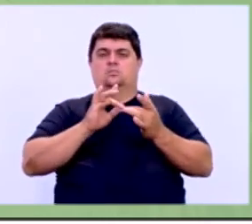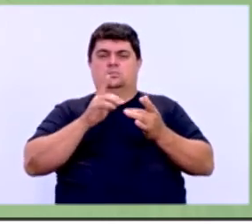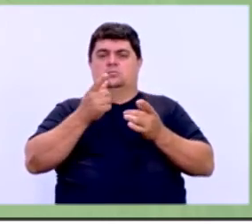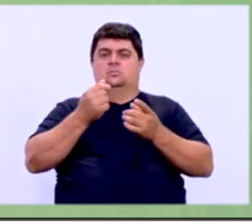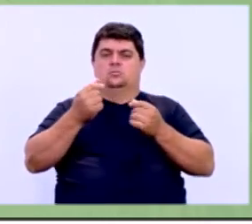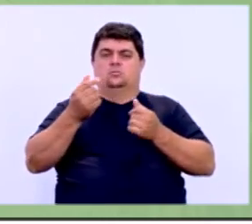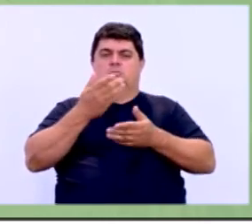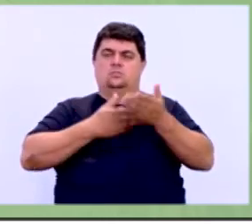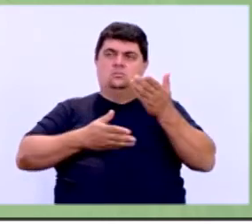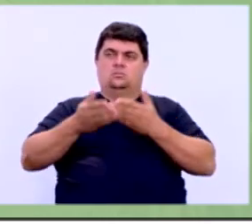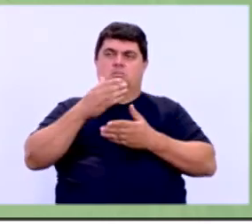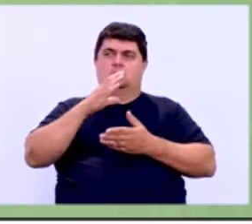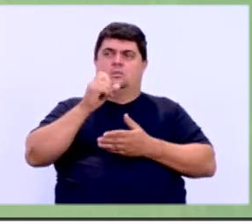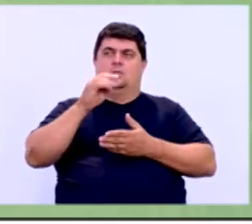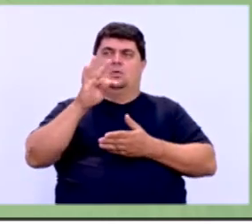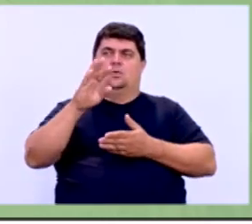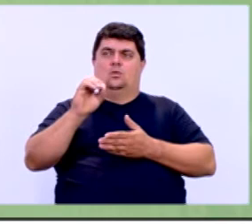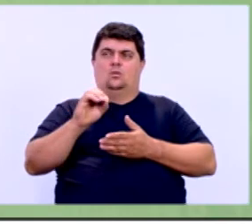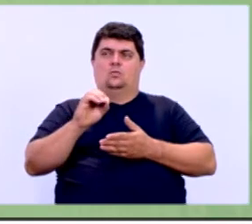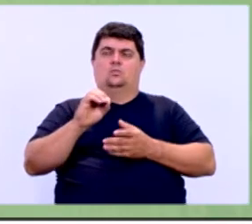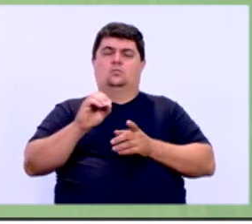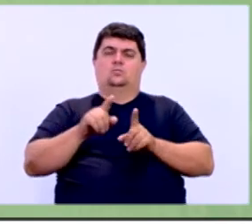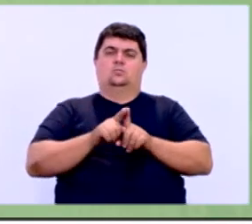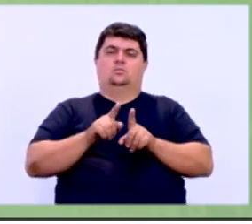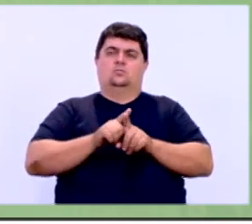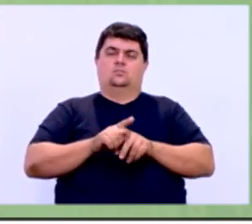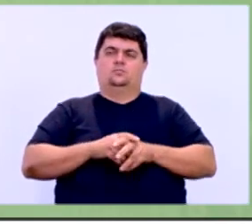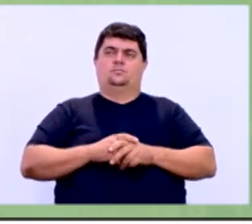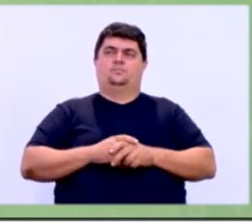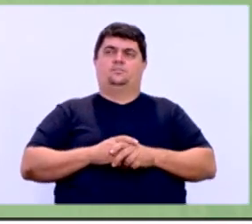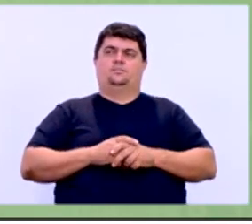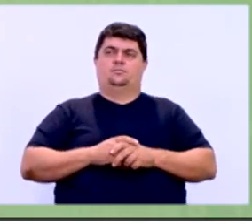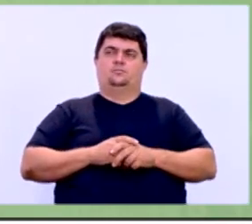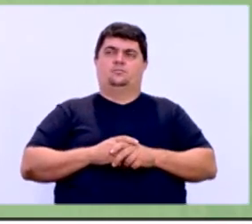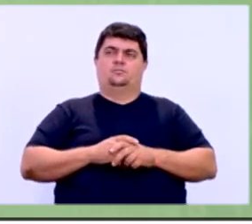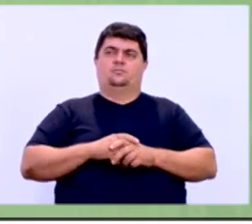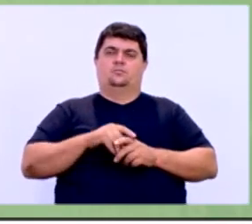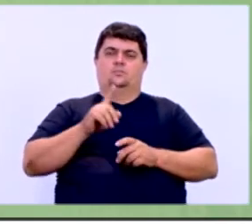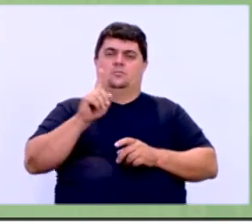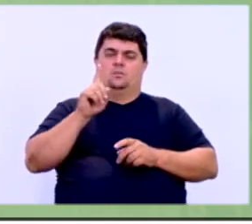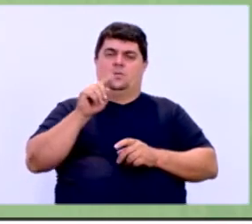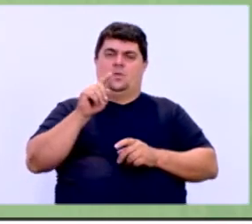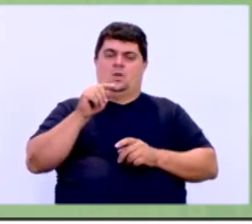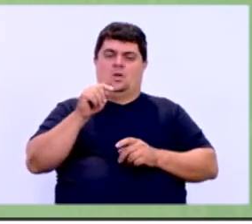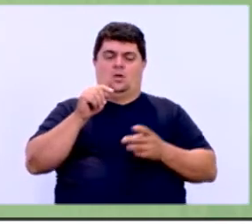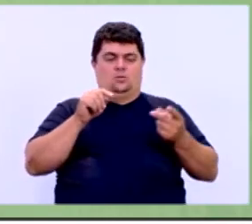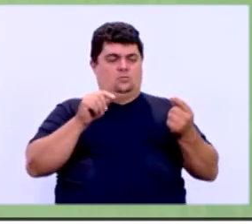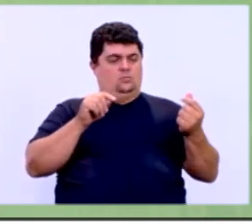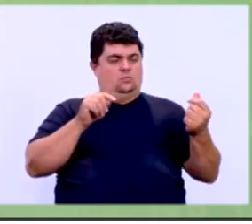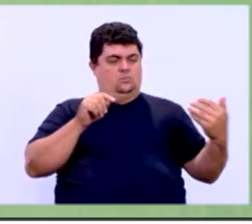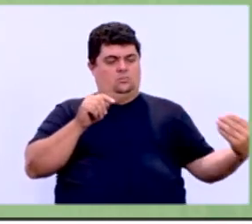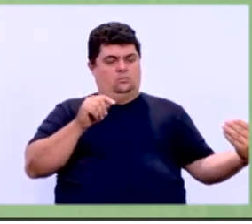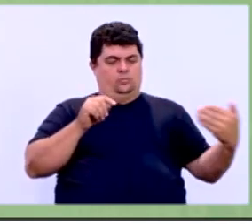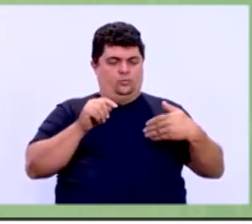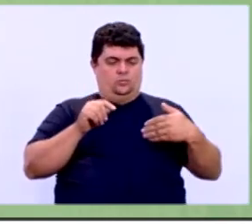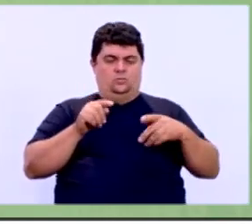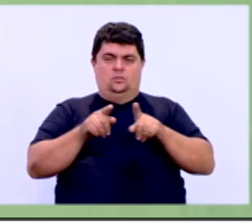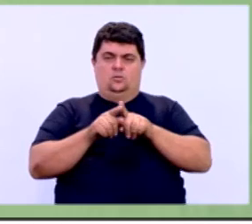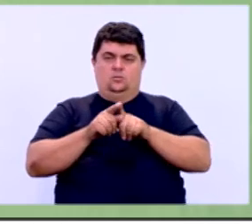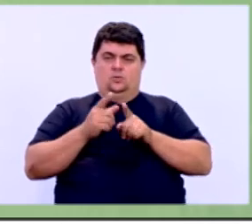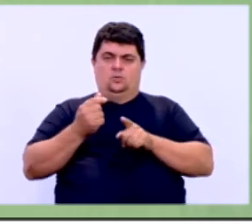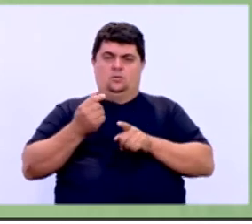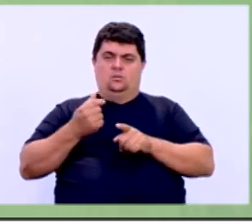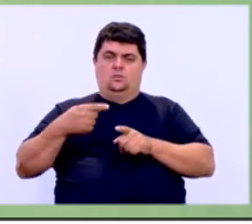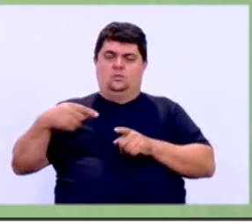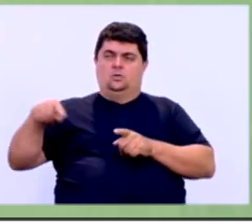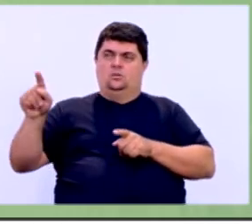e custos mais despesas. Então, é o que está entrando no meu ativo e o que está saindo no